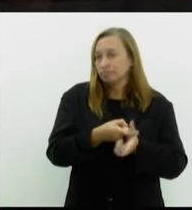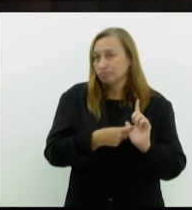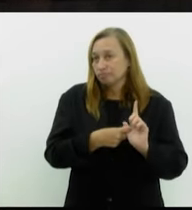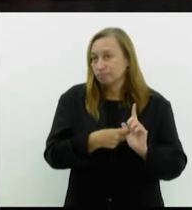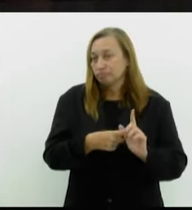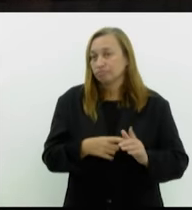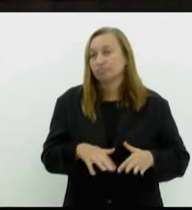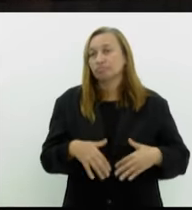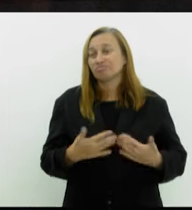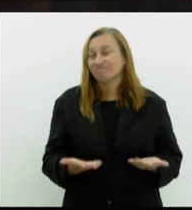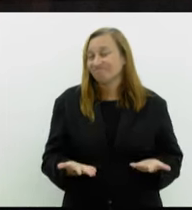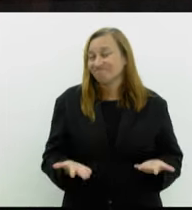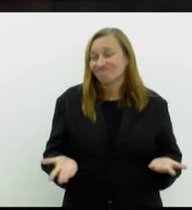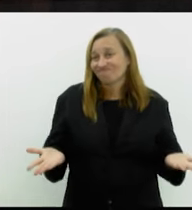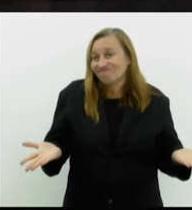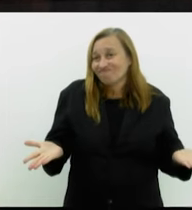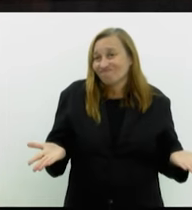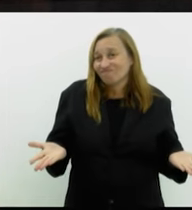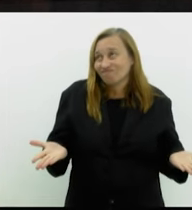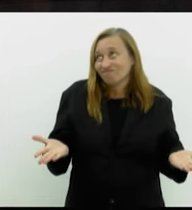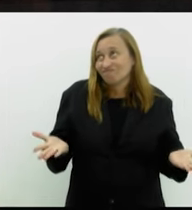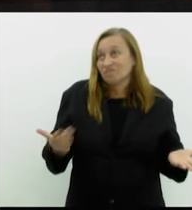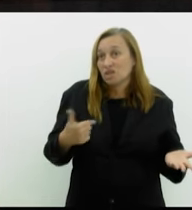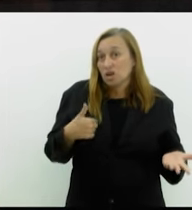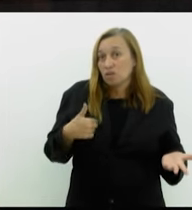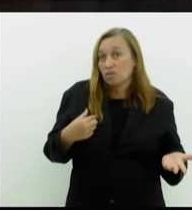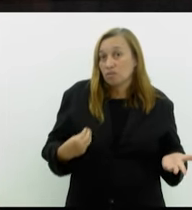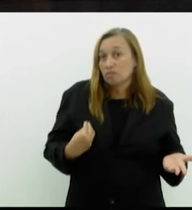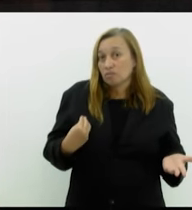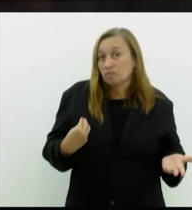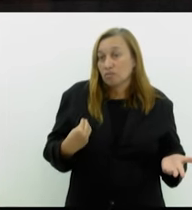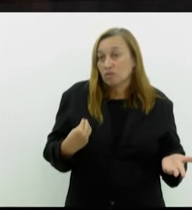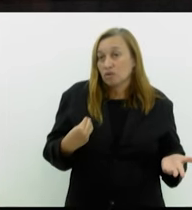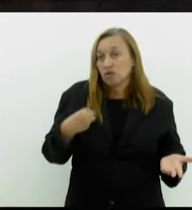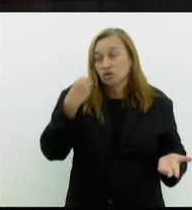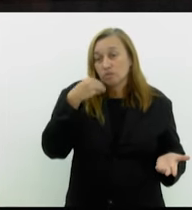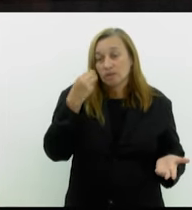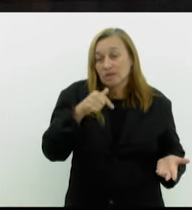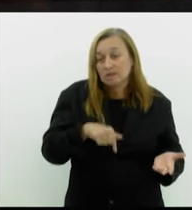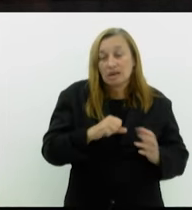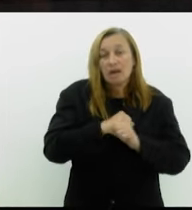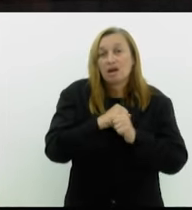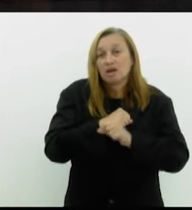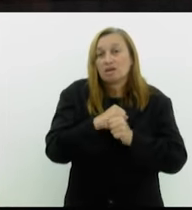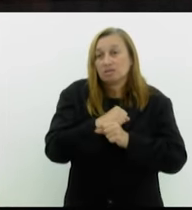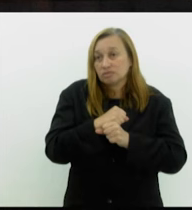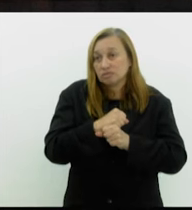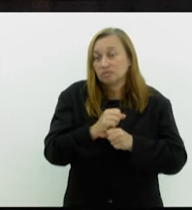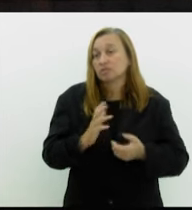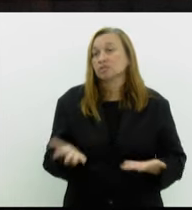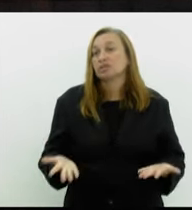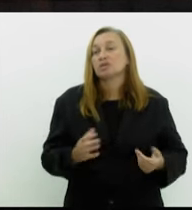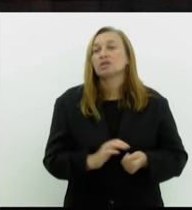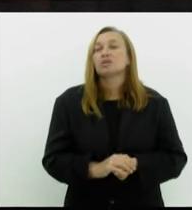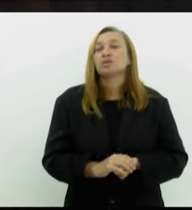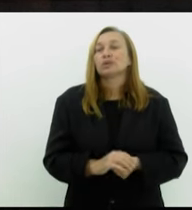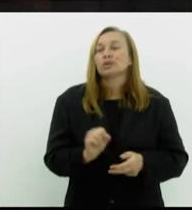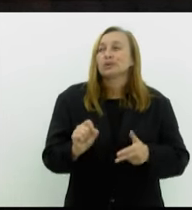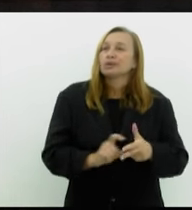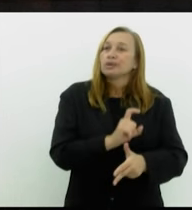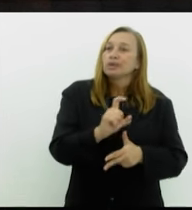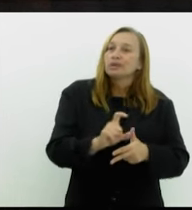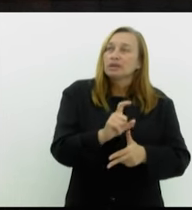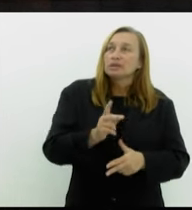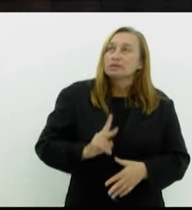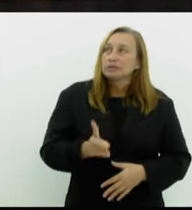Projetos já estão na casa há bastante tempo. Sobre a transação, o Executivo sempre